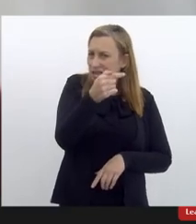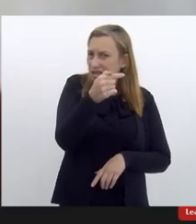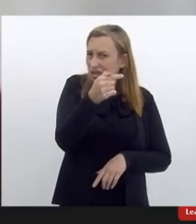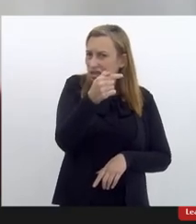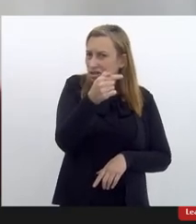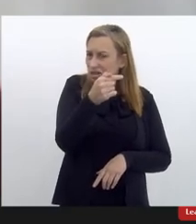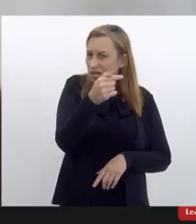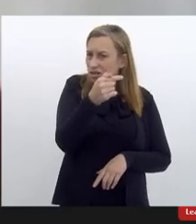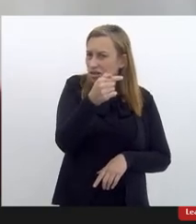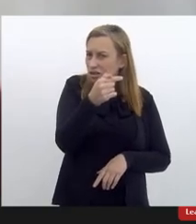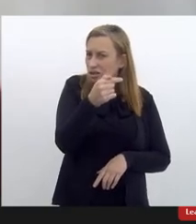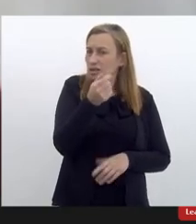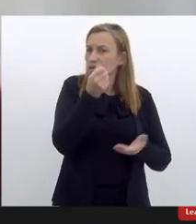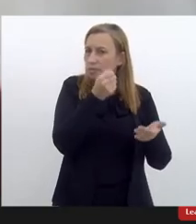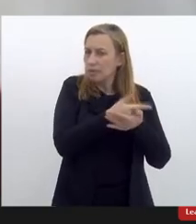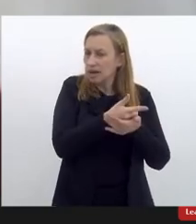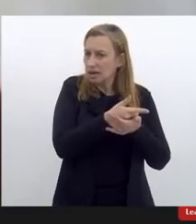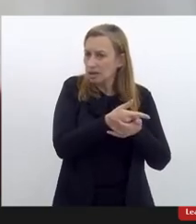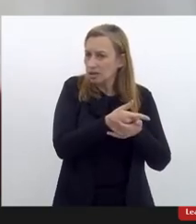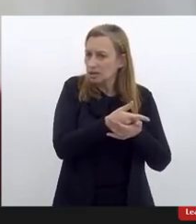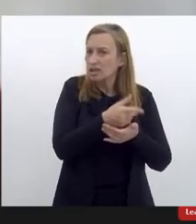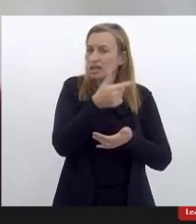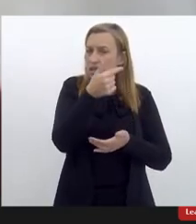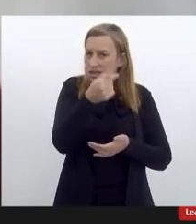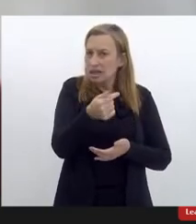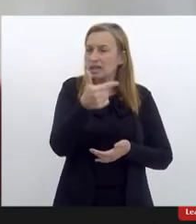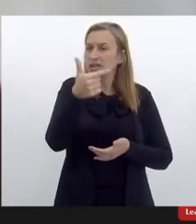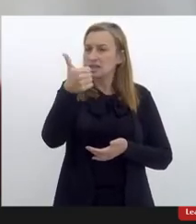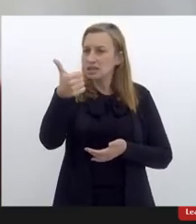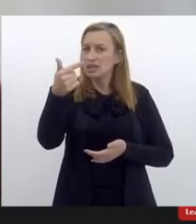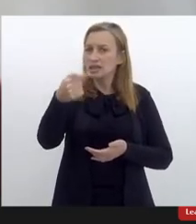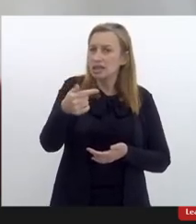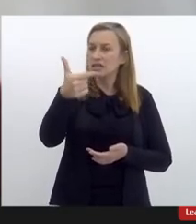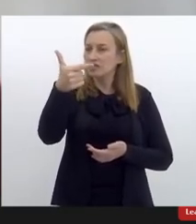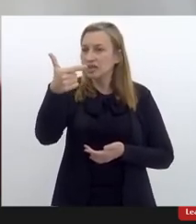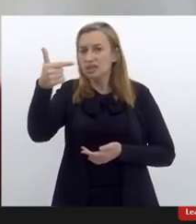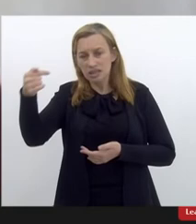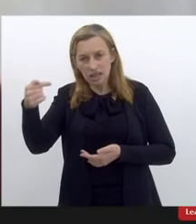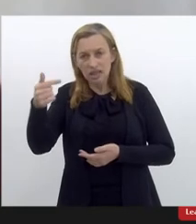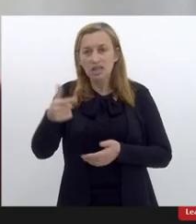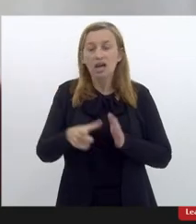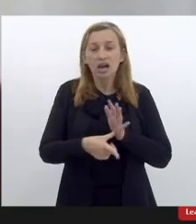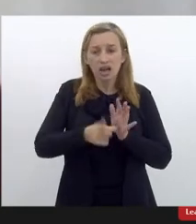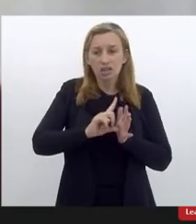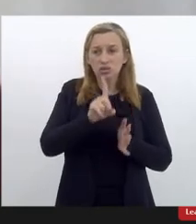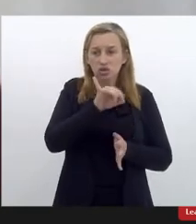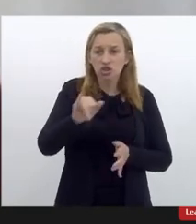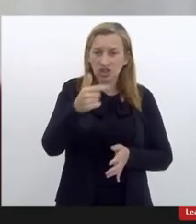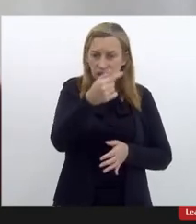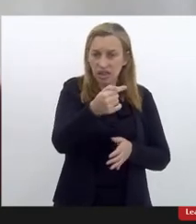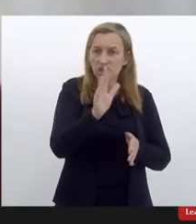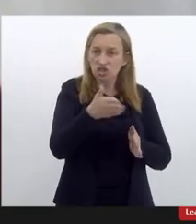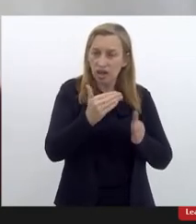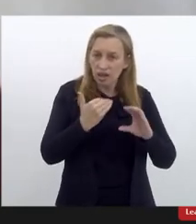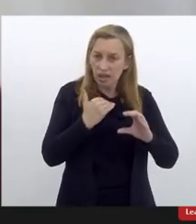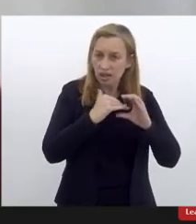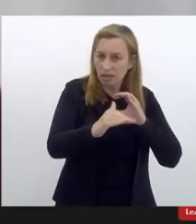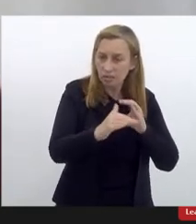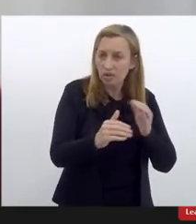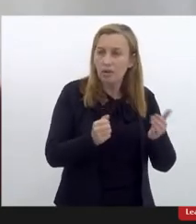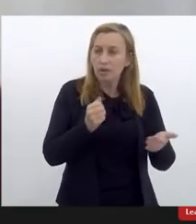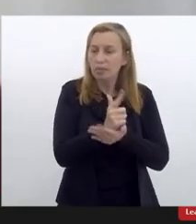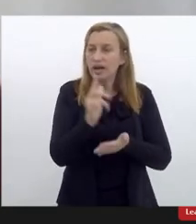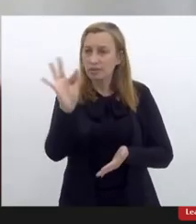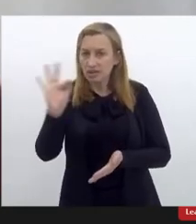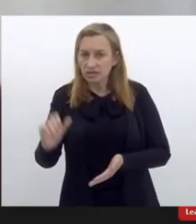né? A data de pagamento do Estado é 7/17/27, então antes do dia 7 a gente já encaminha para o pagamento na Fazenda.